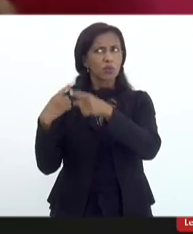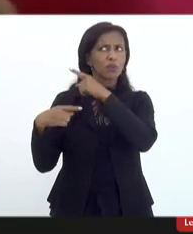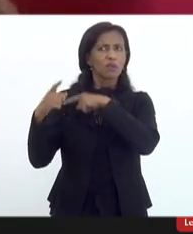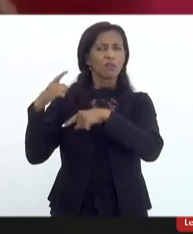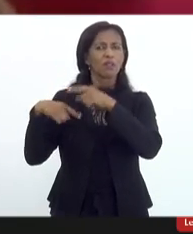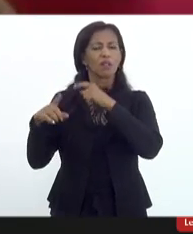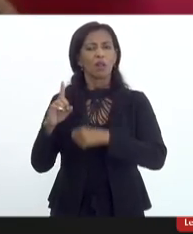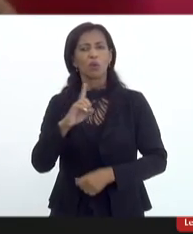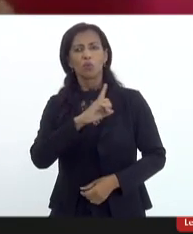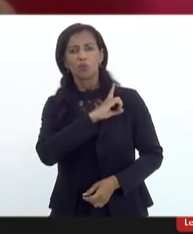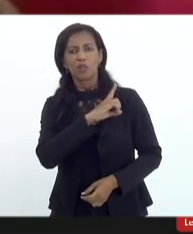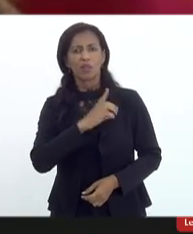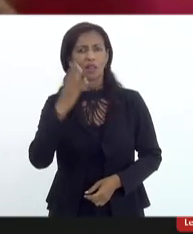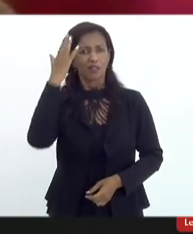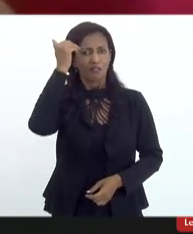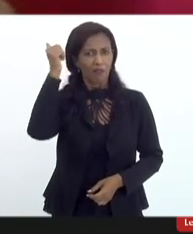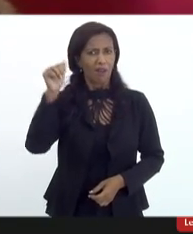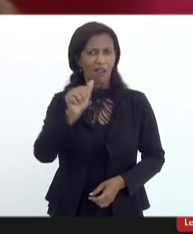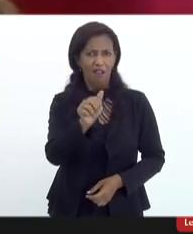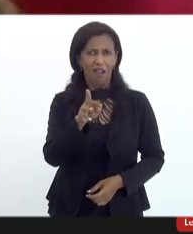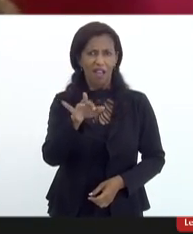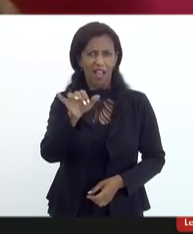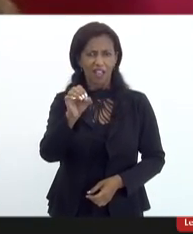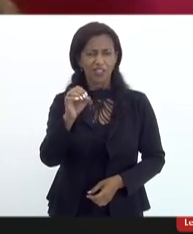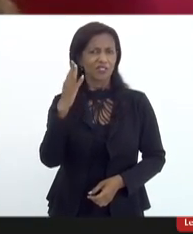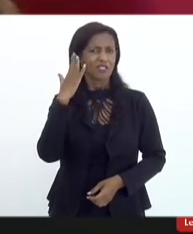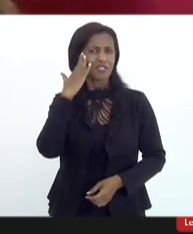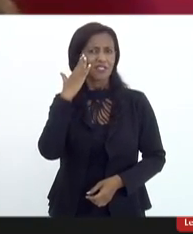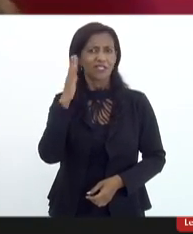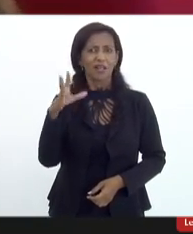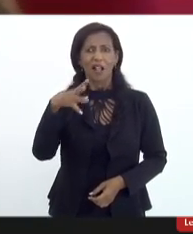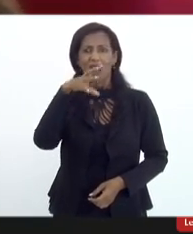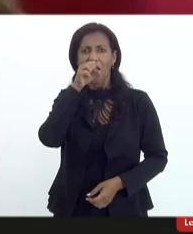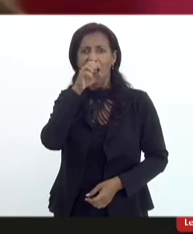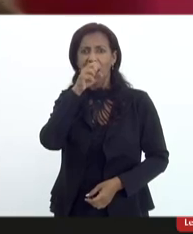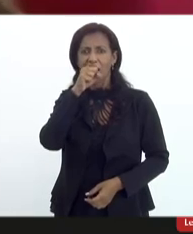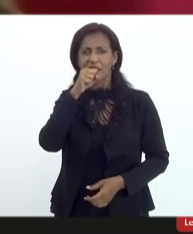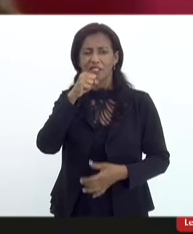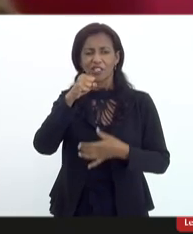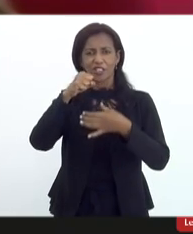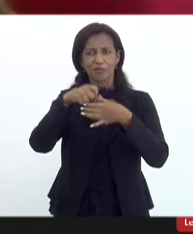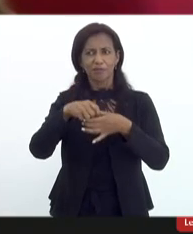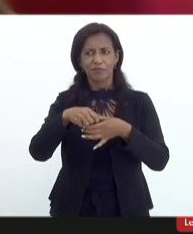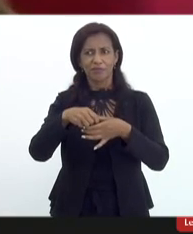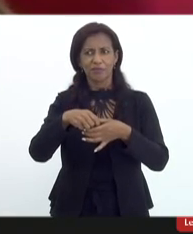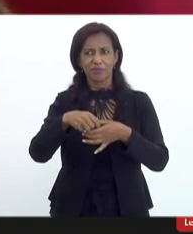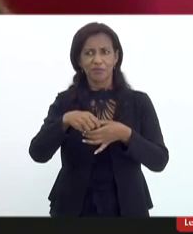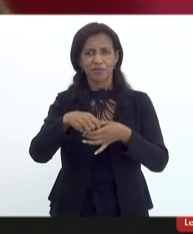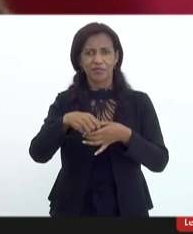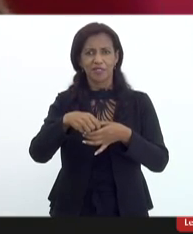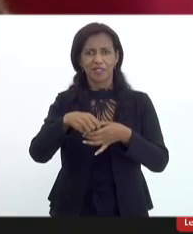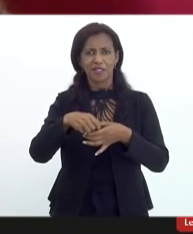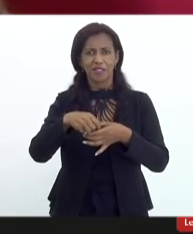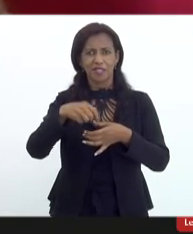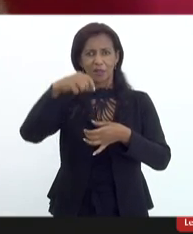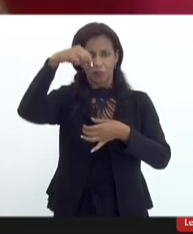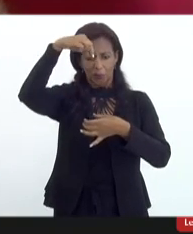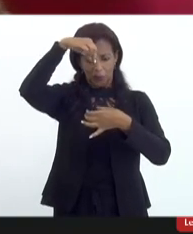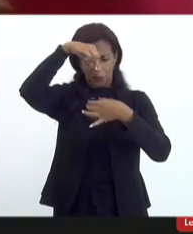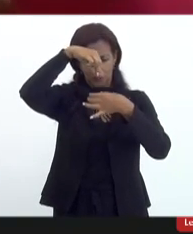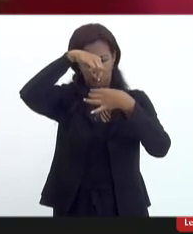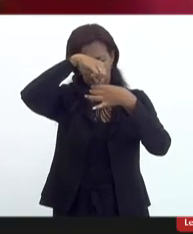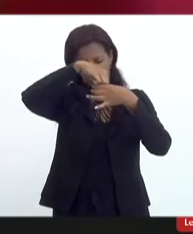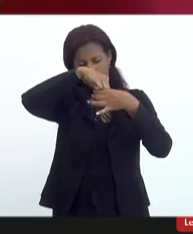atrás um delegado famoso, o Átila sabe dessa história, pegava uma laranja e jogava entre a perna da calça.